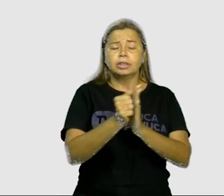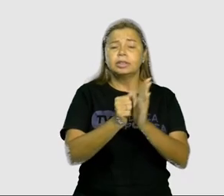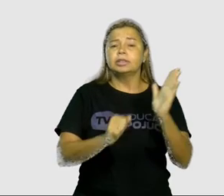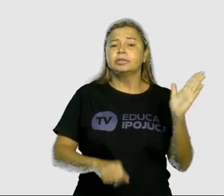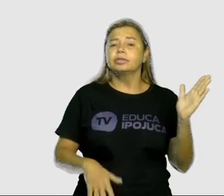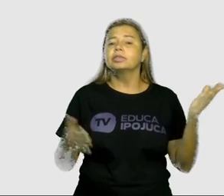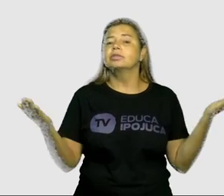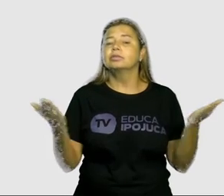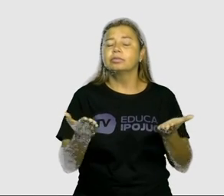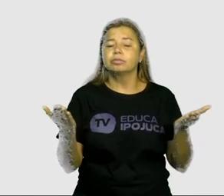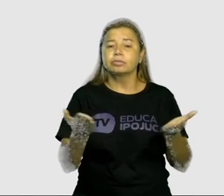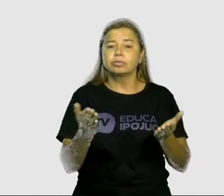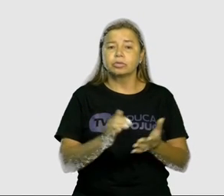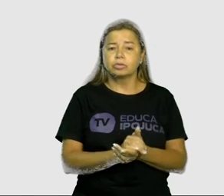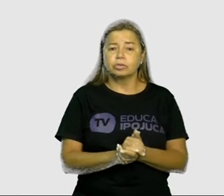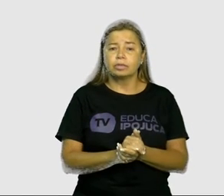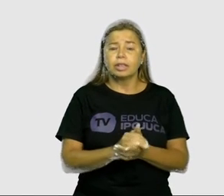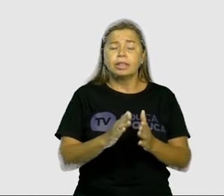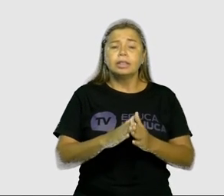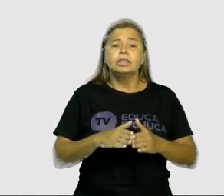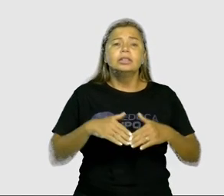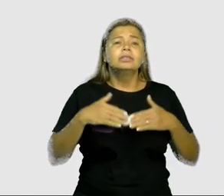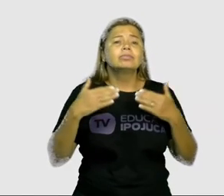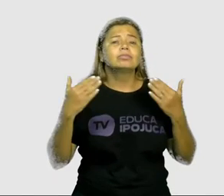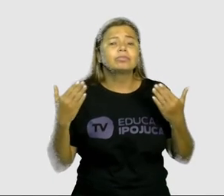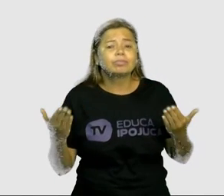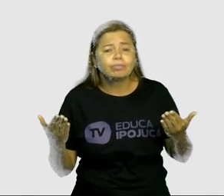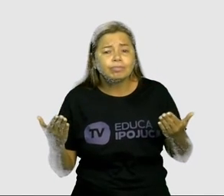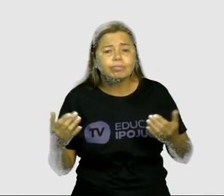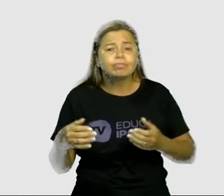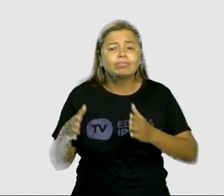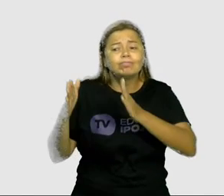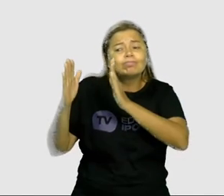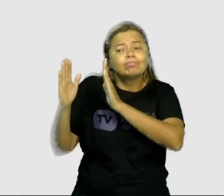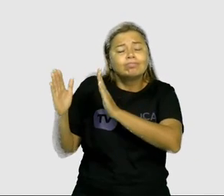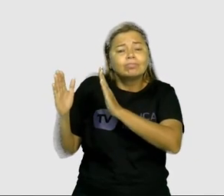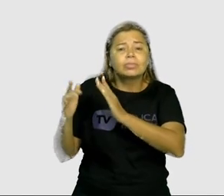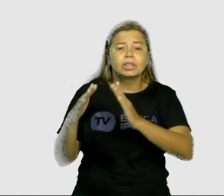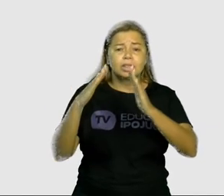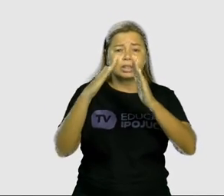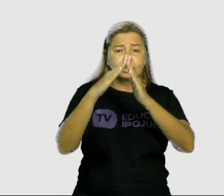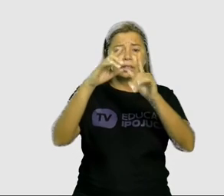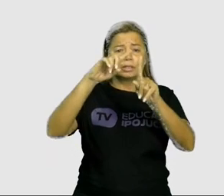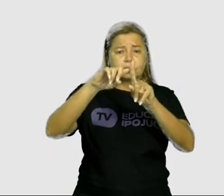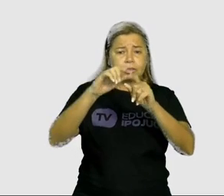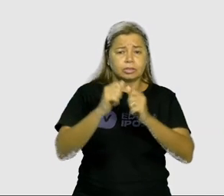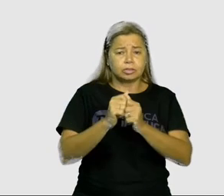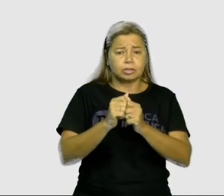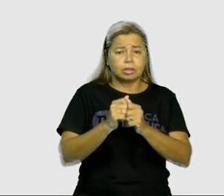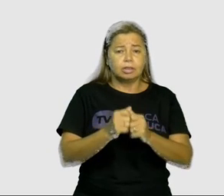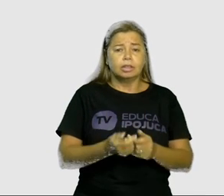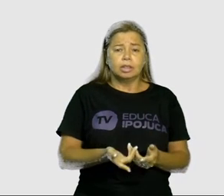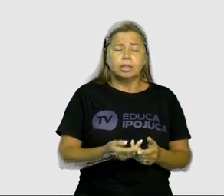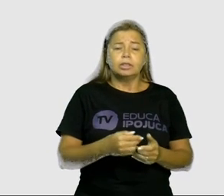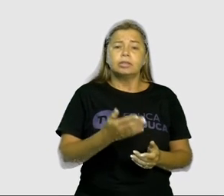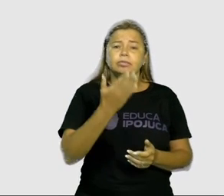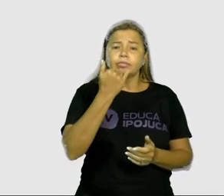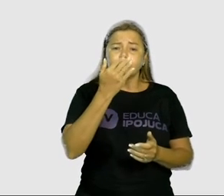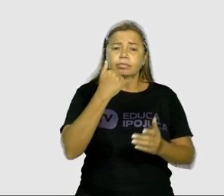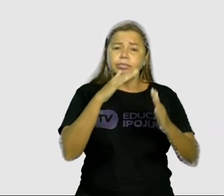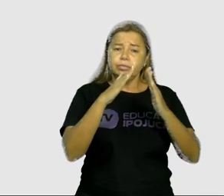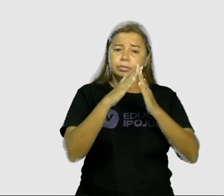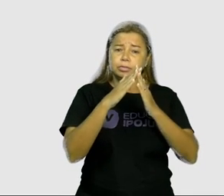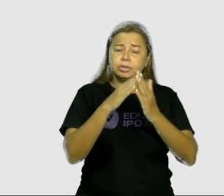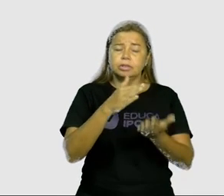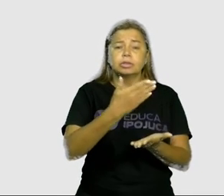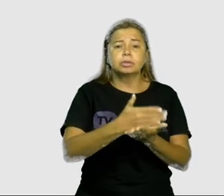de hoje, tá certo? Quem está ao lado direito da igreja? A lanchonete, o banco ou